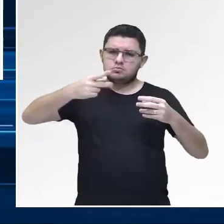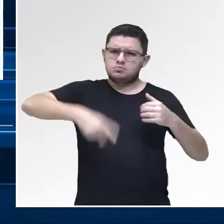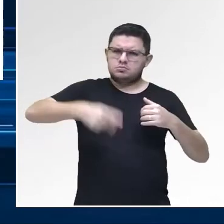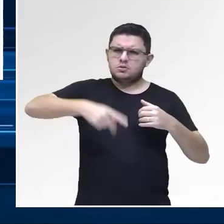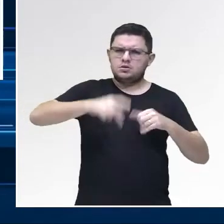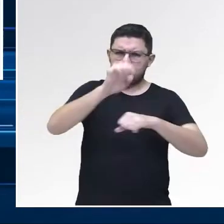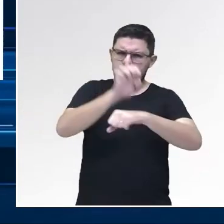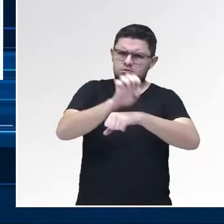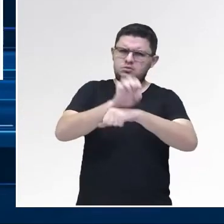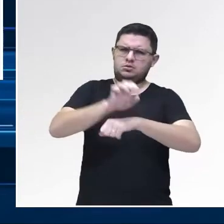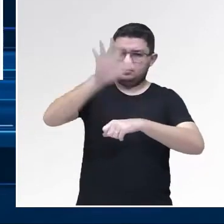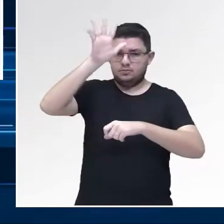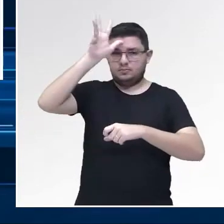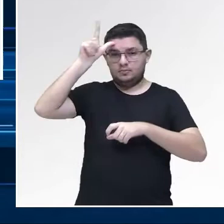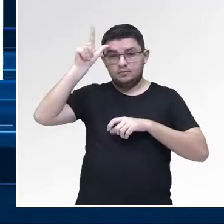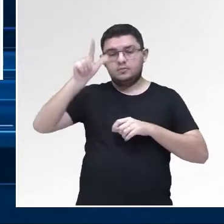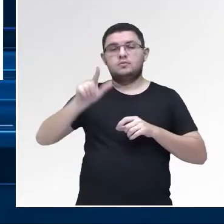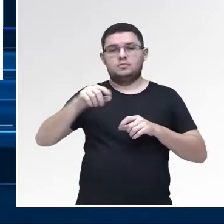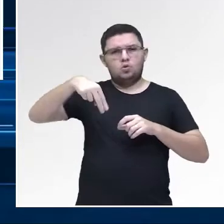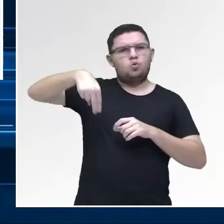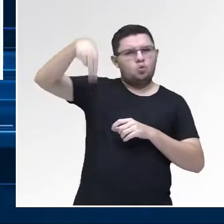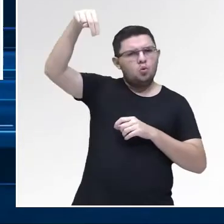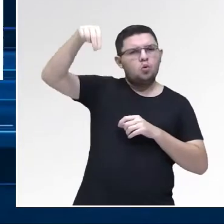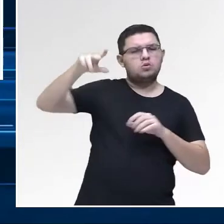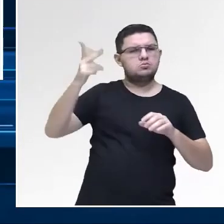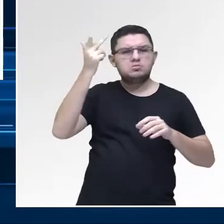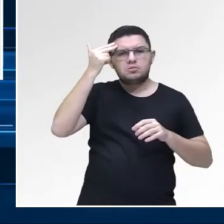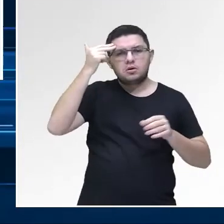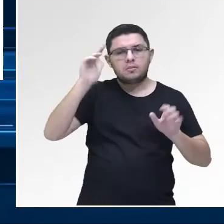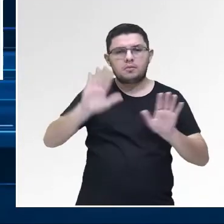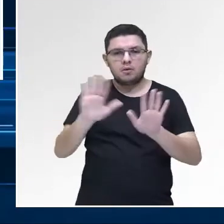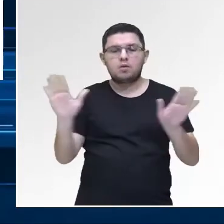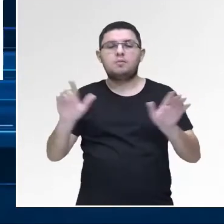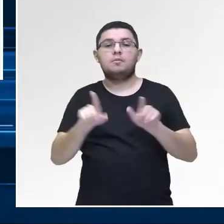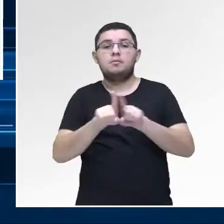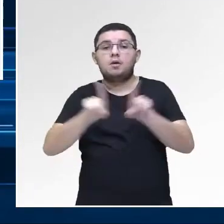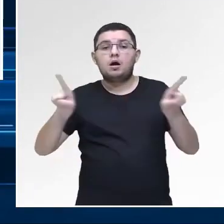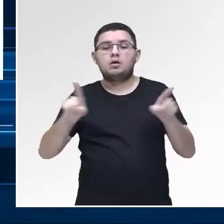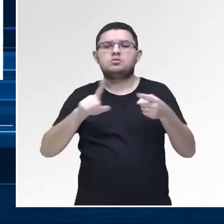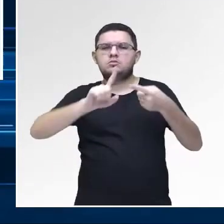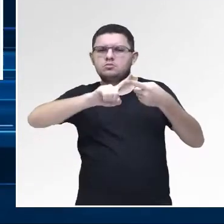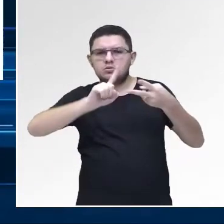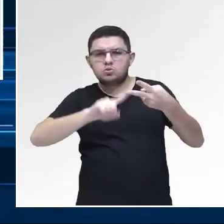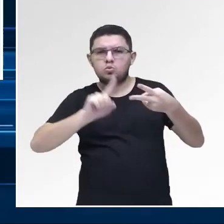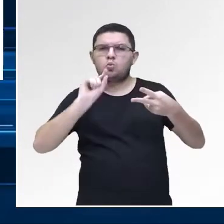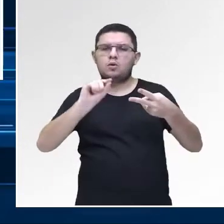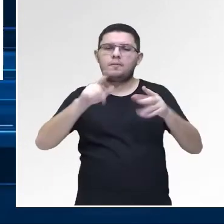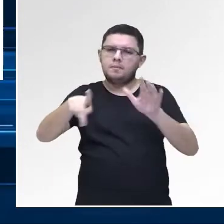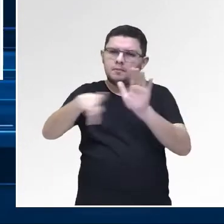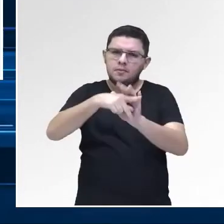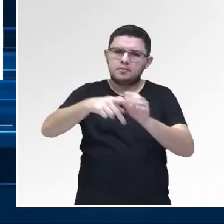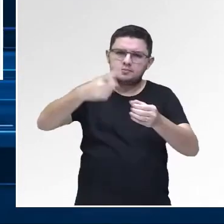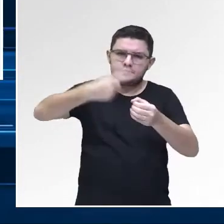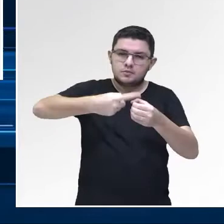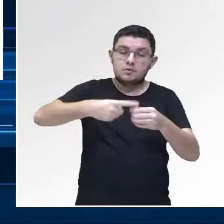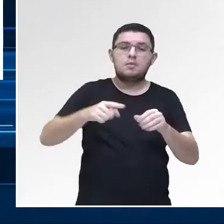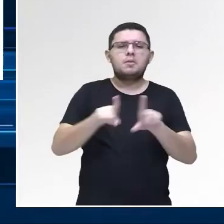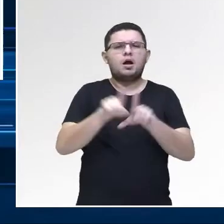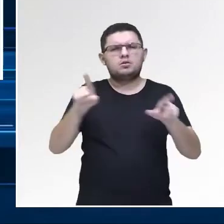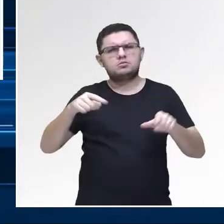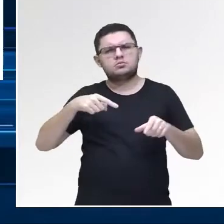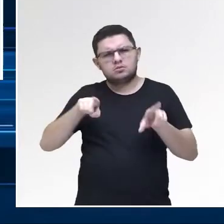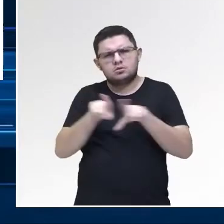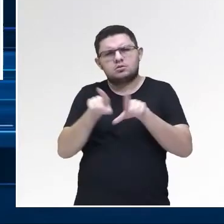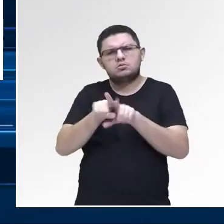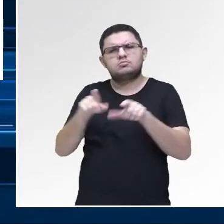Amazonas, ok? Aqui mesmo da região norte. Mas aqui no CEMEAN nós temos muitos exemplos de funcionários que